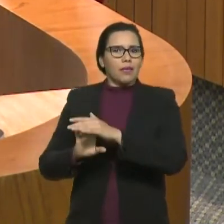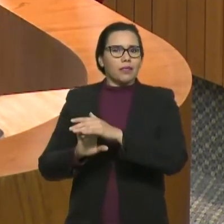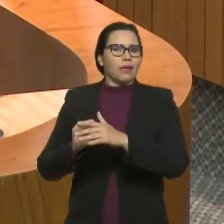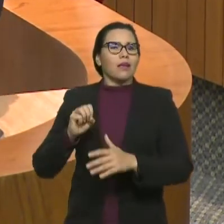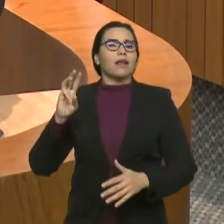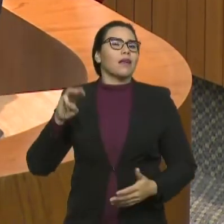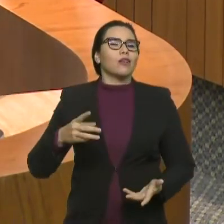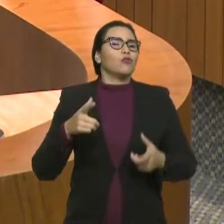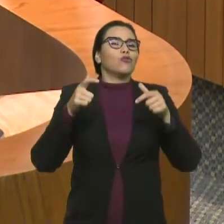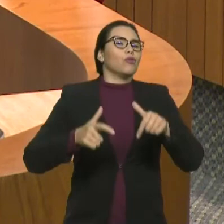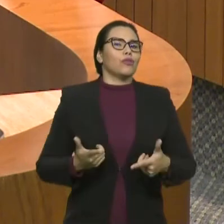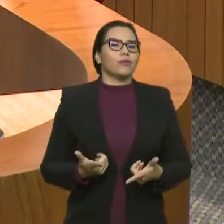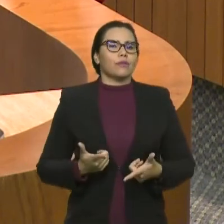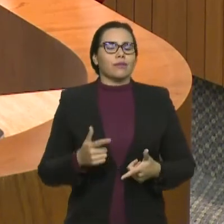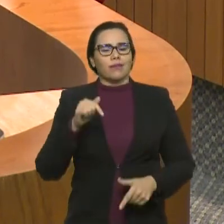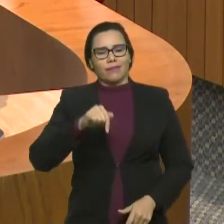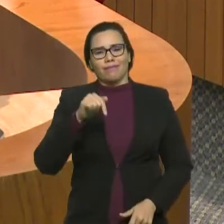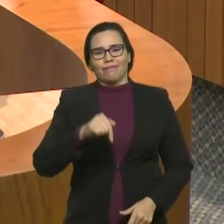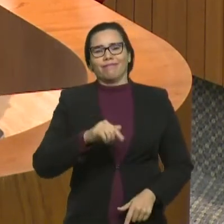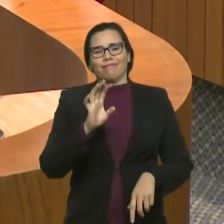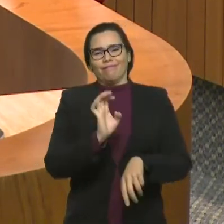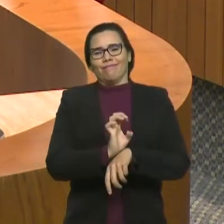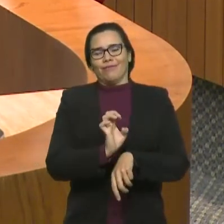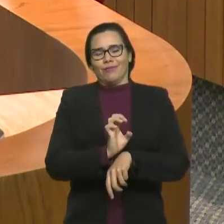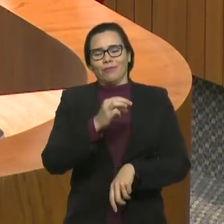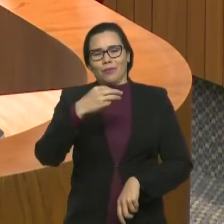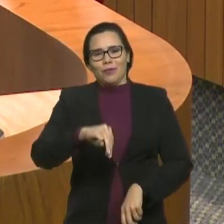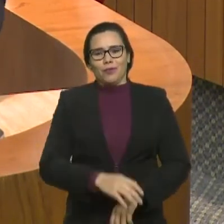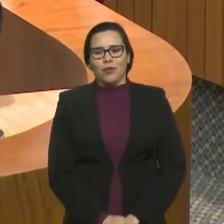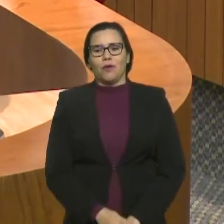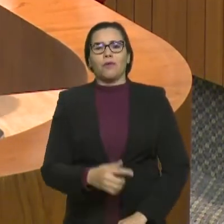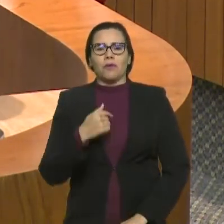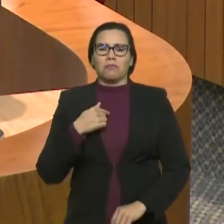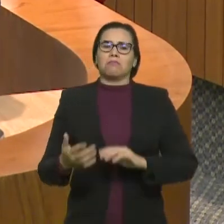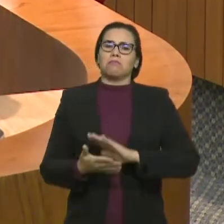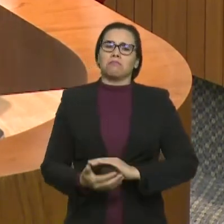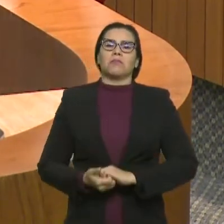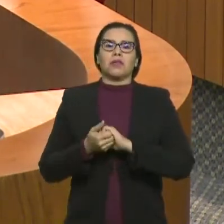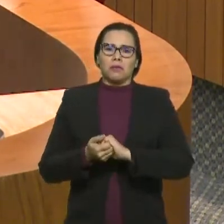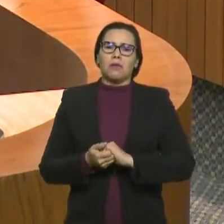condições para que a empresa voltasse a produzir alumínio no estado do Maranhão. Muito obrigado, senhor presidente.